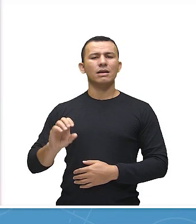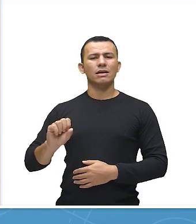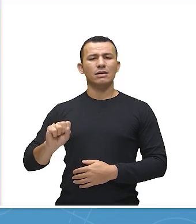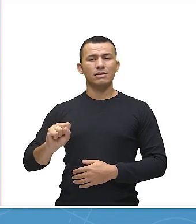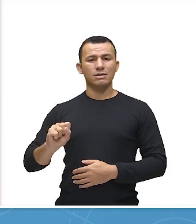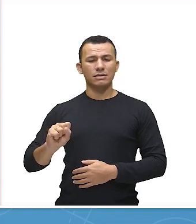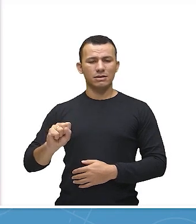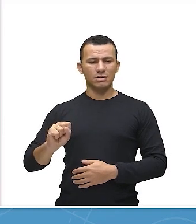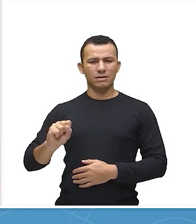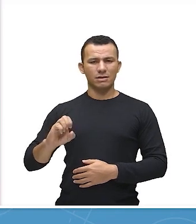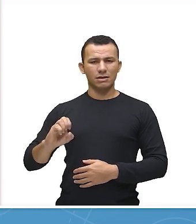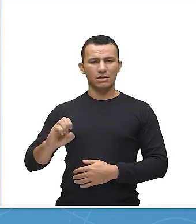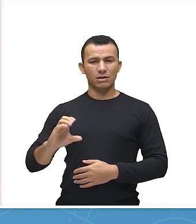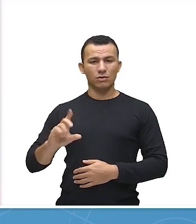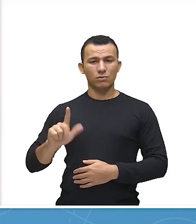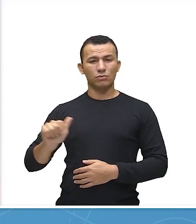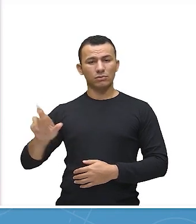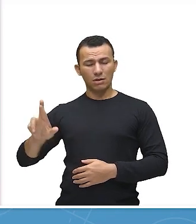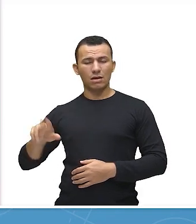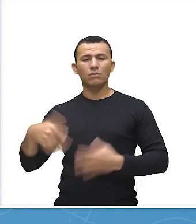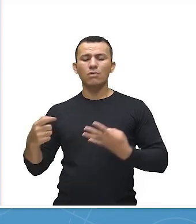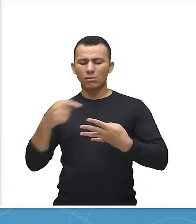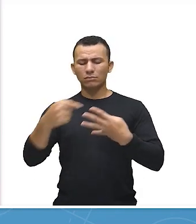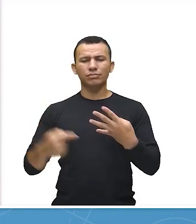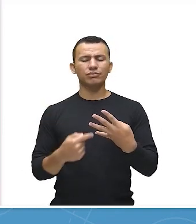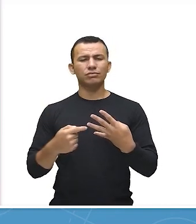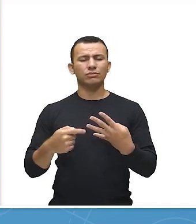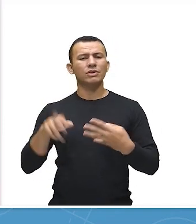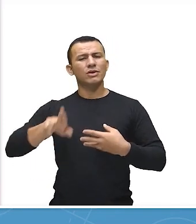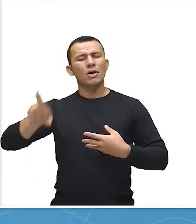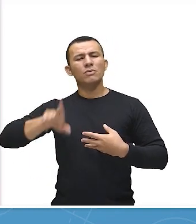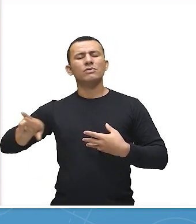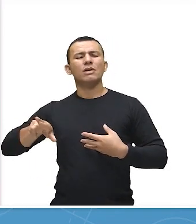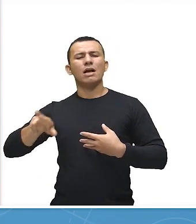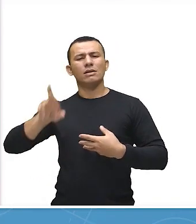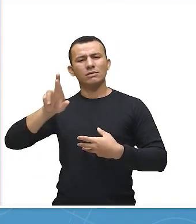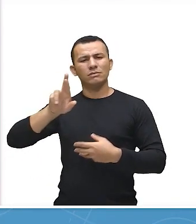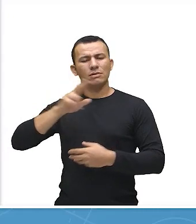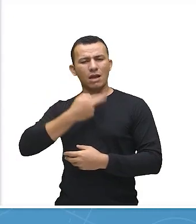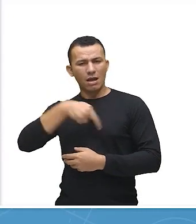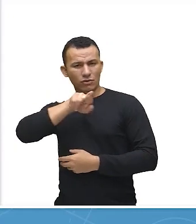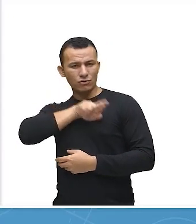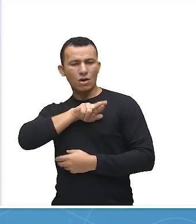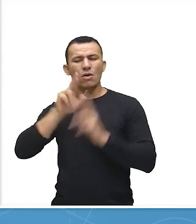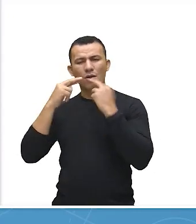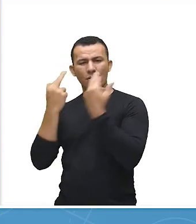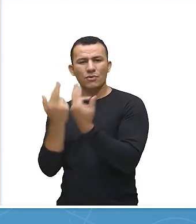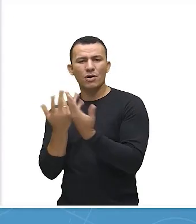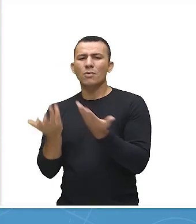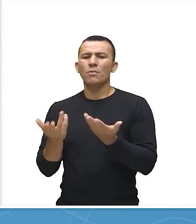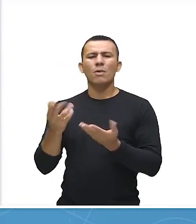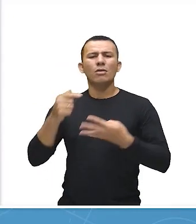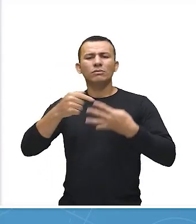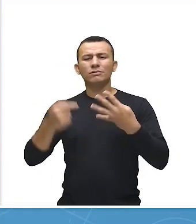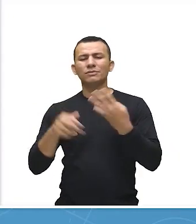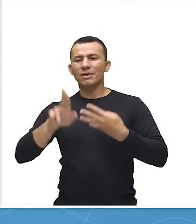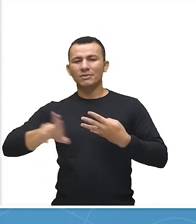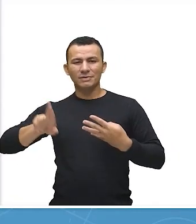religiosos, ó, muito importante isso, hein? E utilizada em cerimônias religiosas e em cultos de adoração